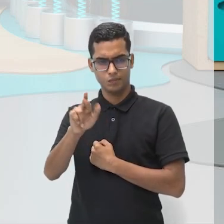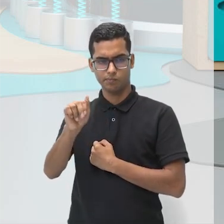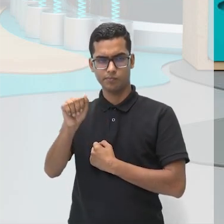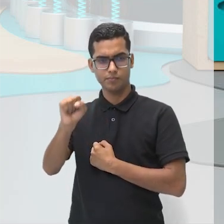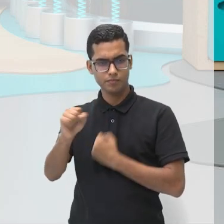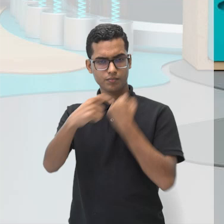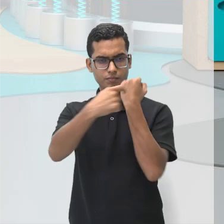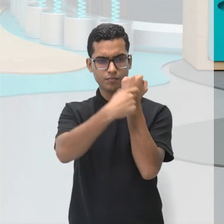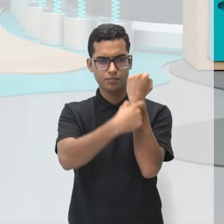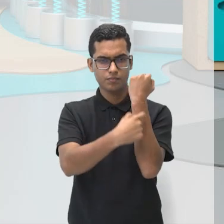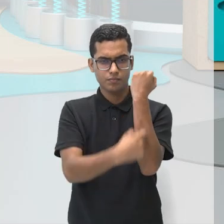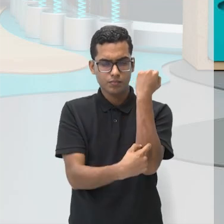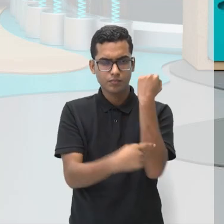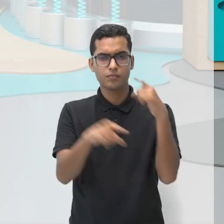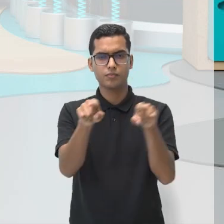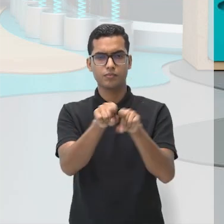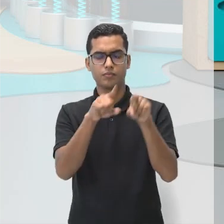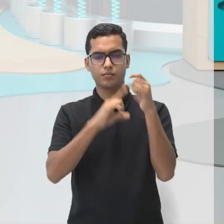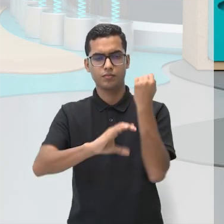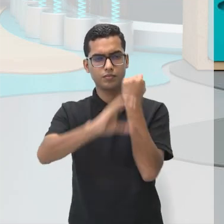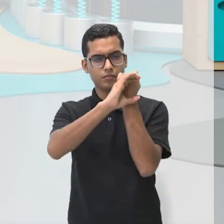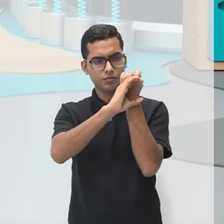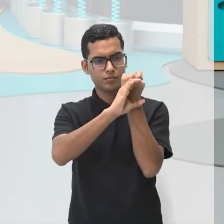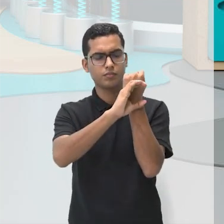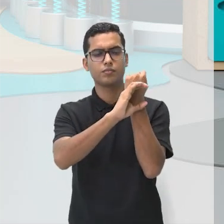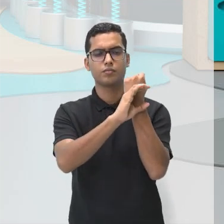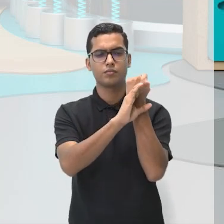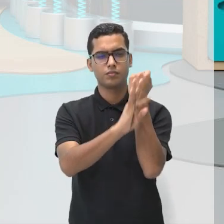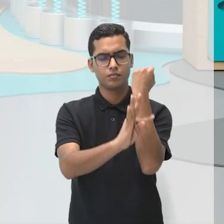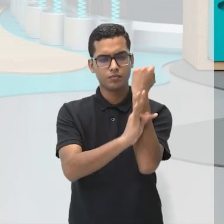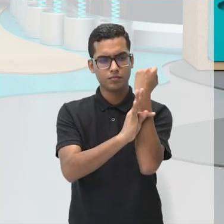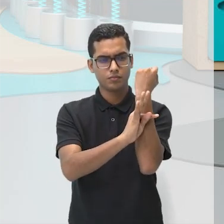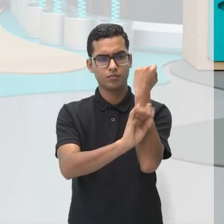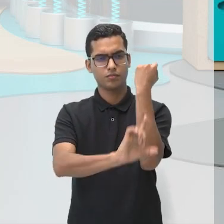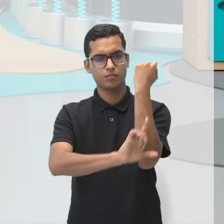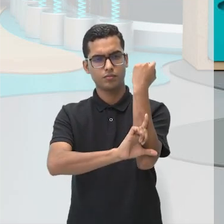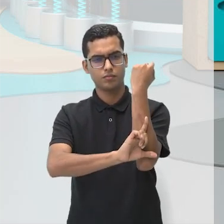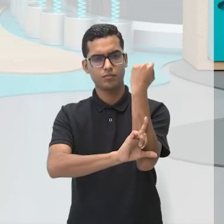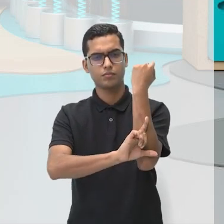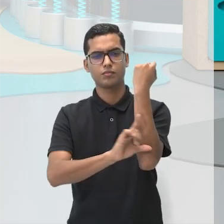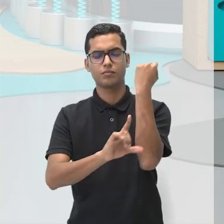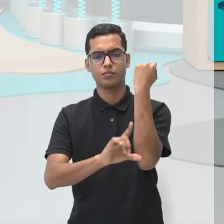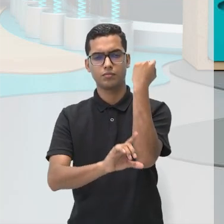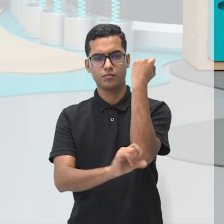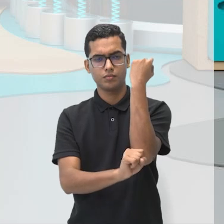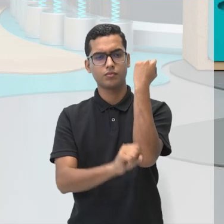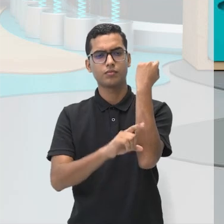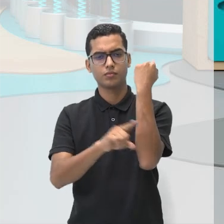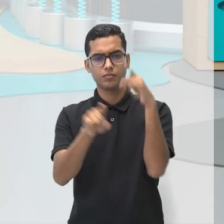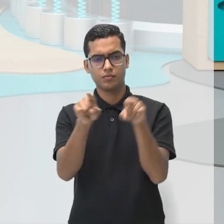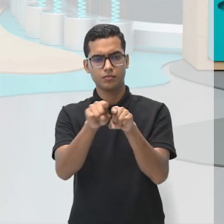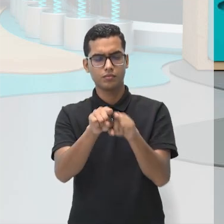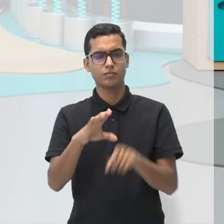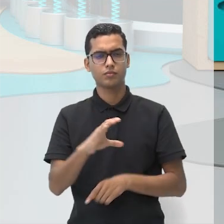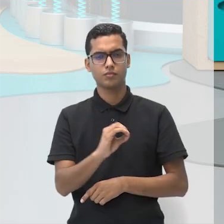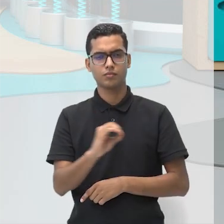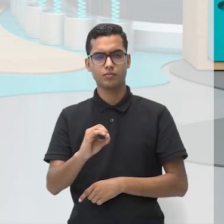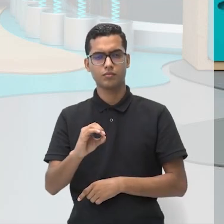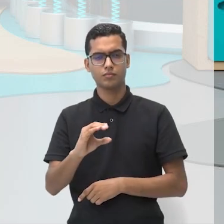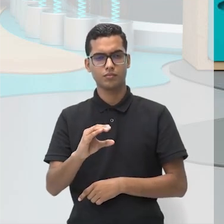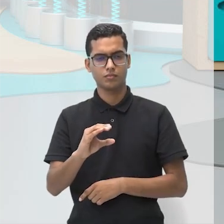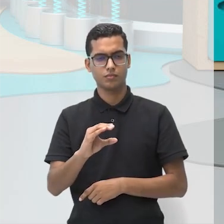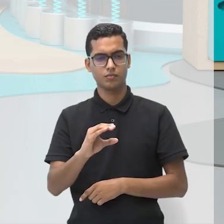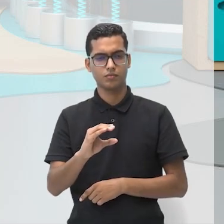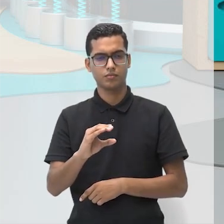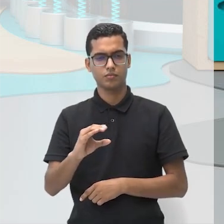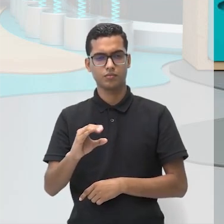cervical, torácica, lombar, sacral e coxígea, tá bom? São essas